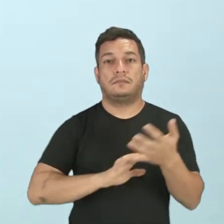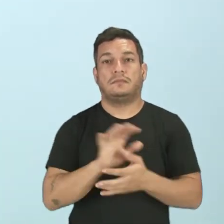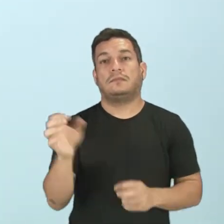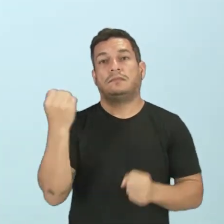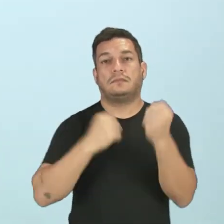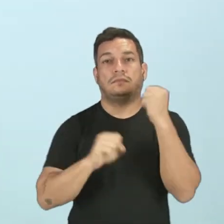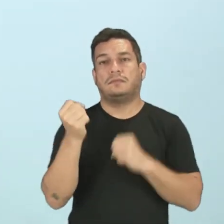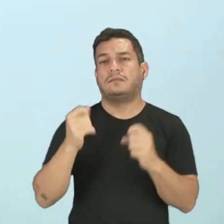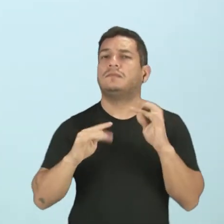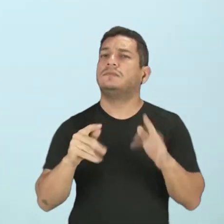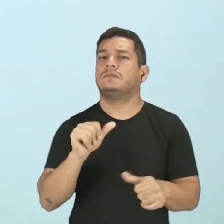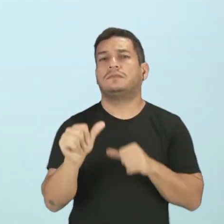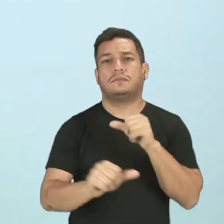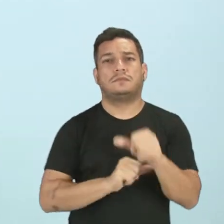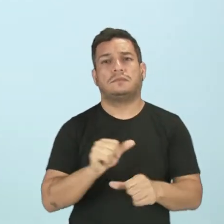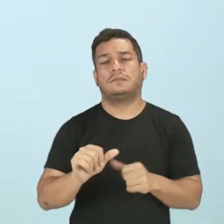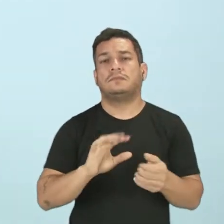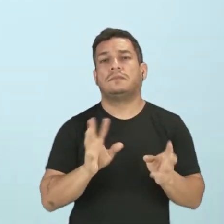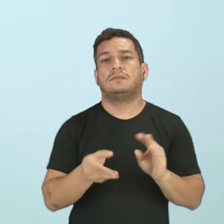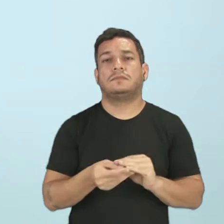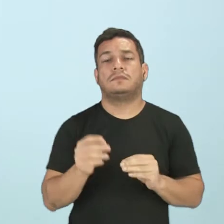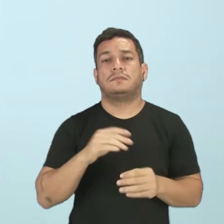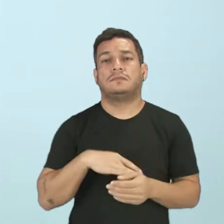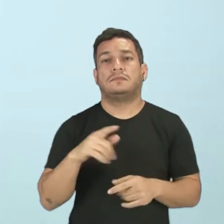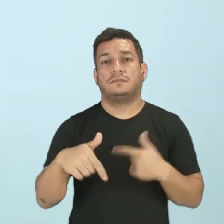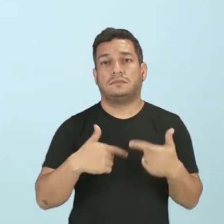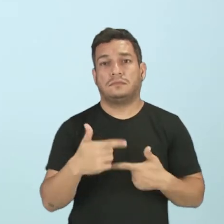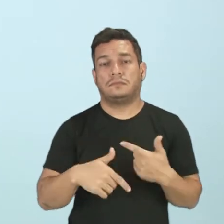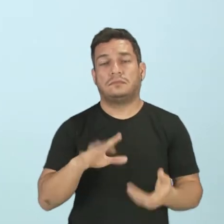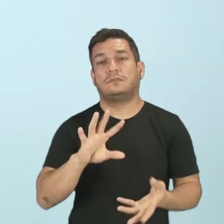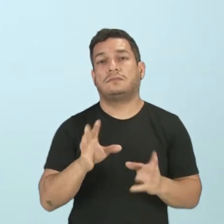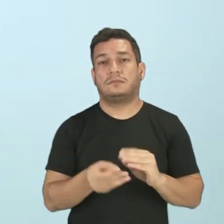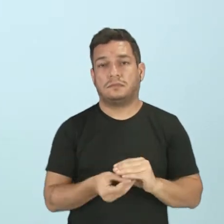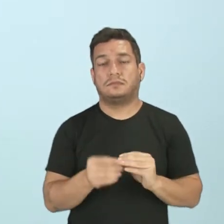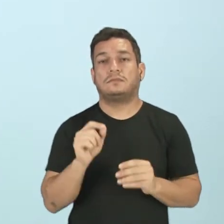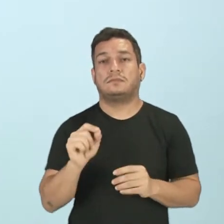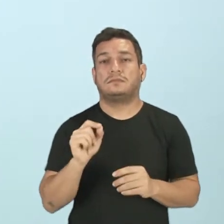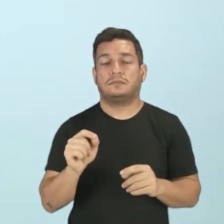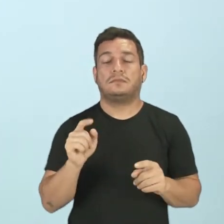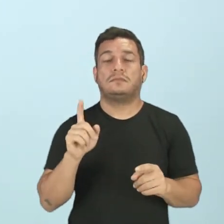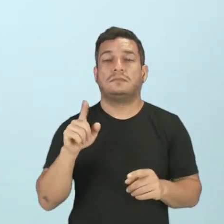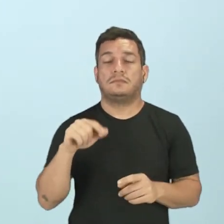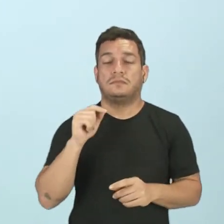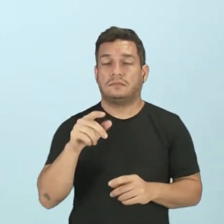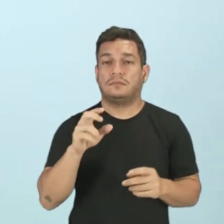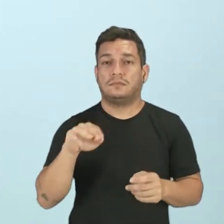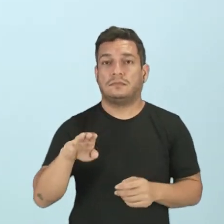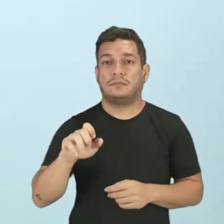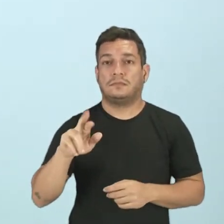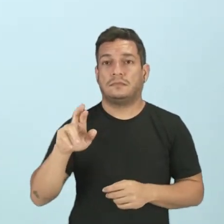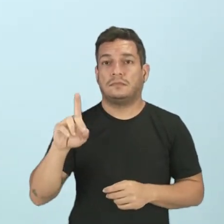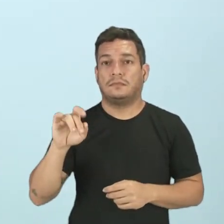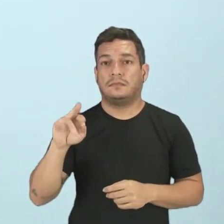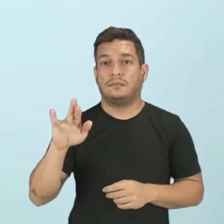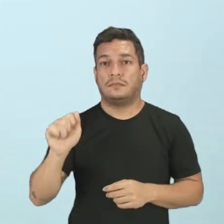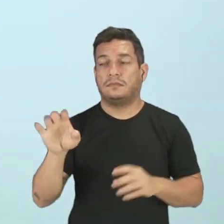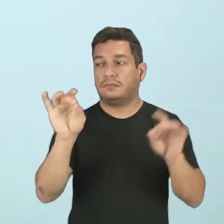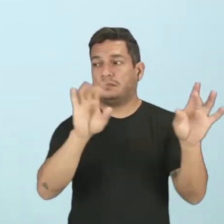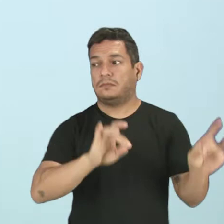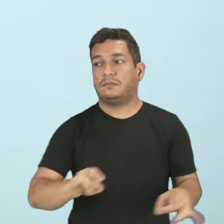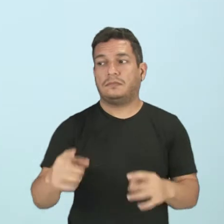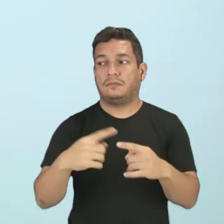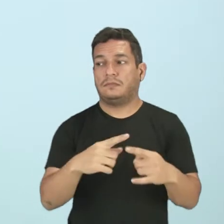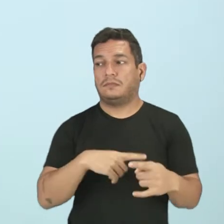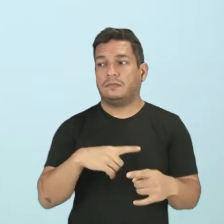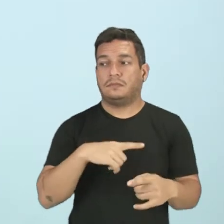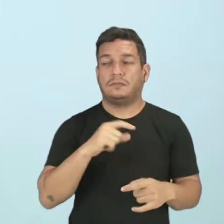foi transformado em mercadoria. O trabalho foi transformado em mercadoria. É uma mercadoria especial porque produz todas